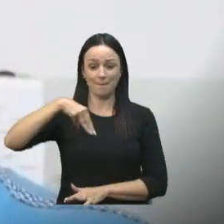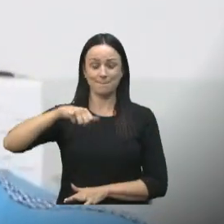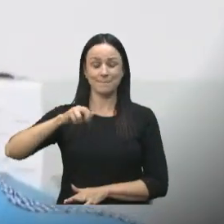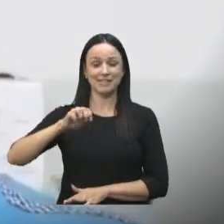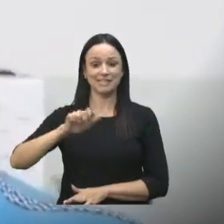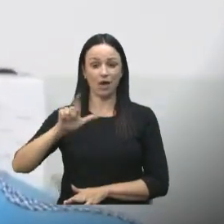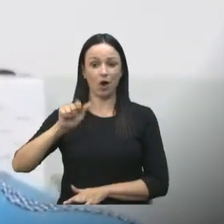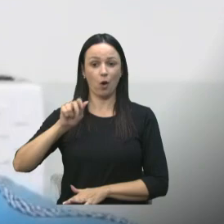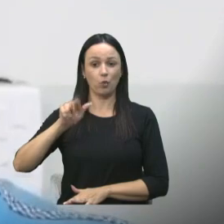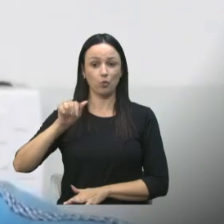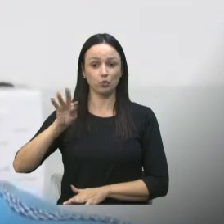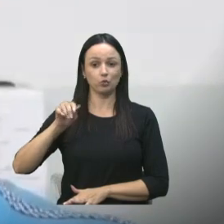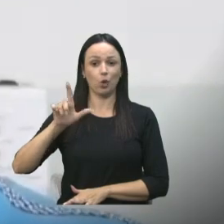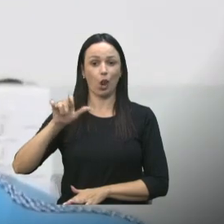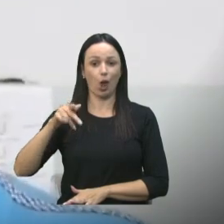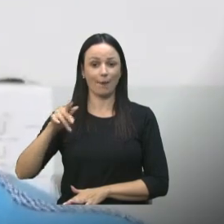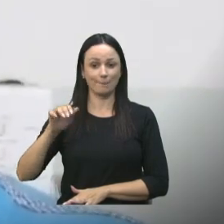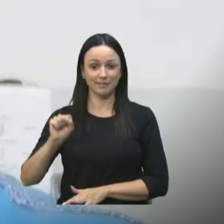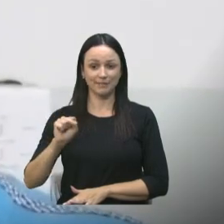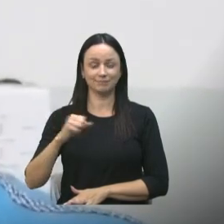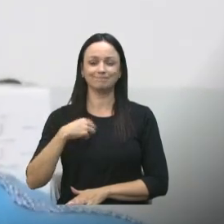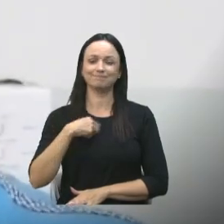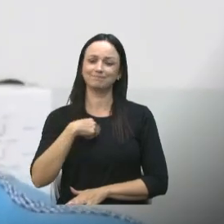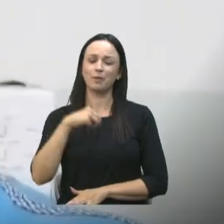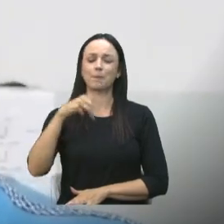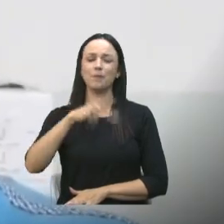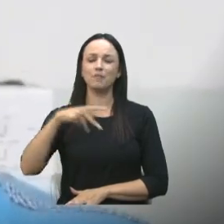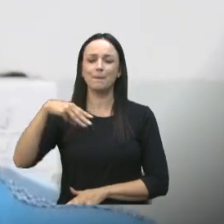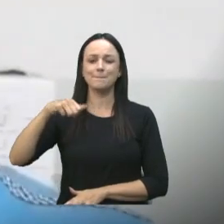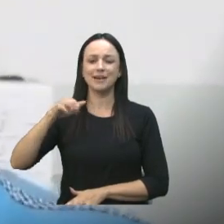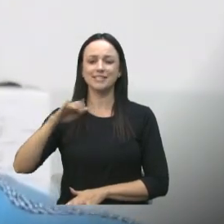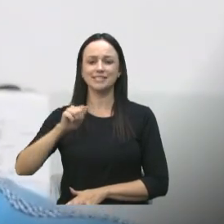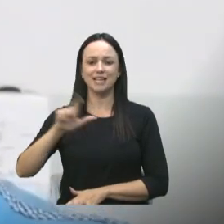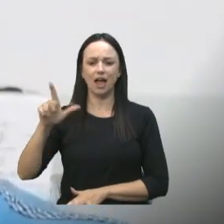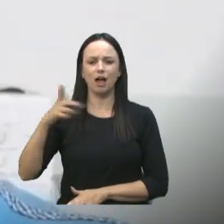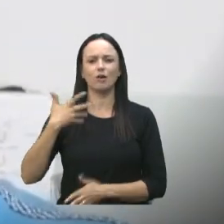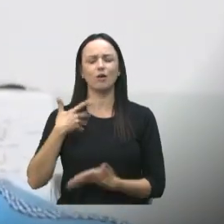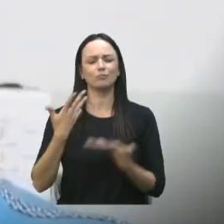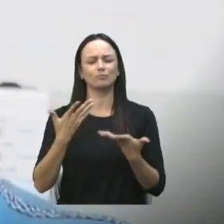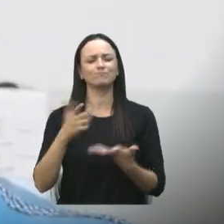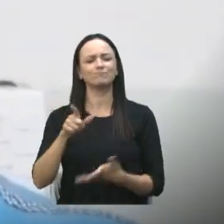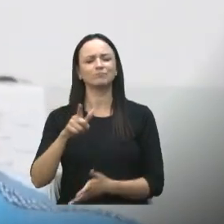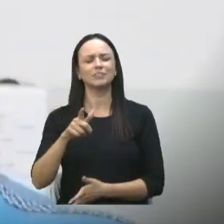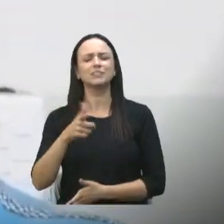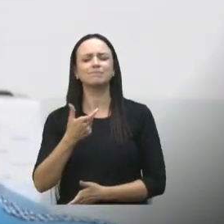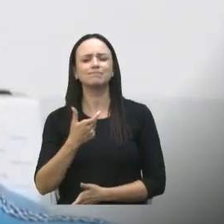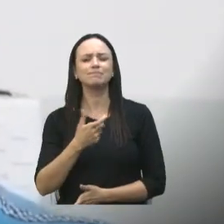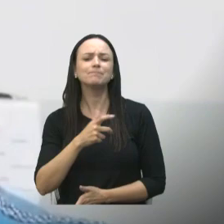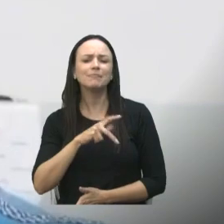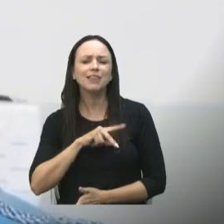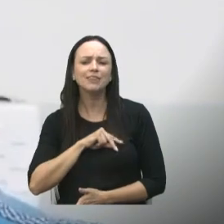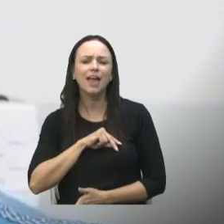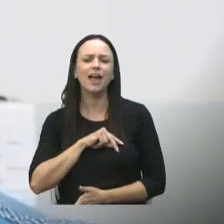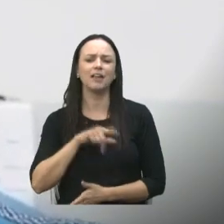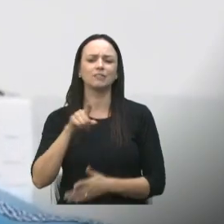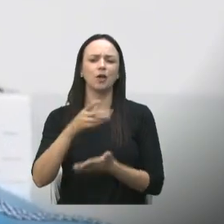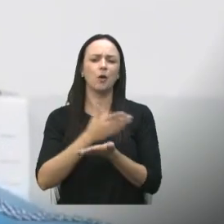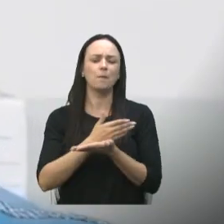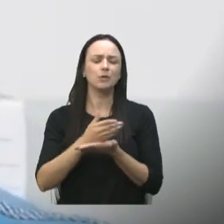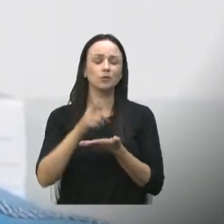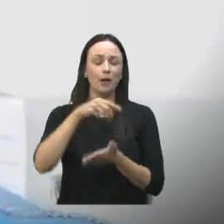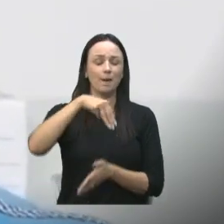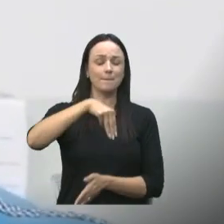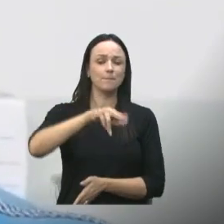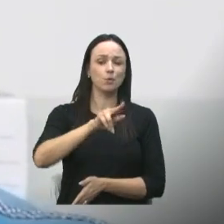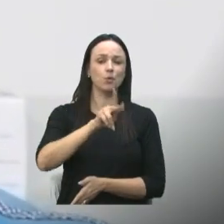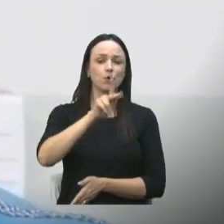Lopes, mestre marcial, por você estar recebendo essa medalha, você que começou na Muquengue,